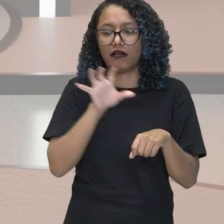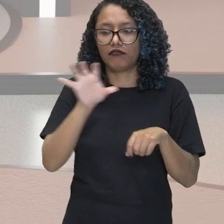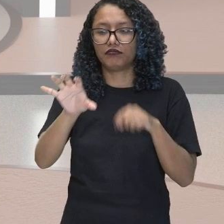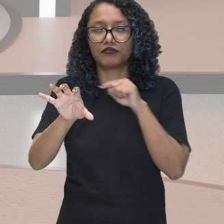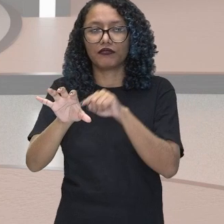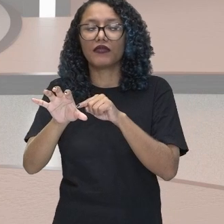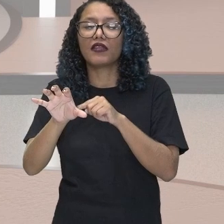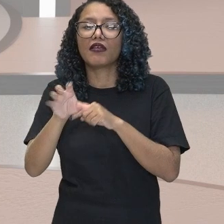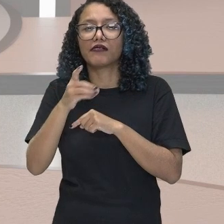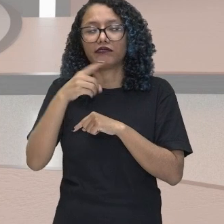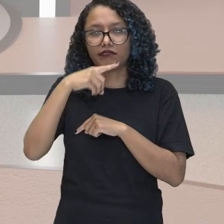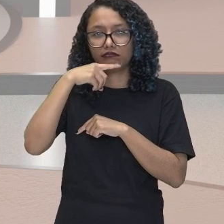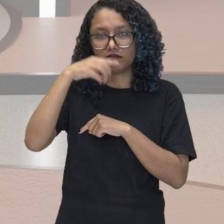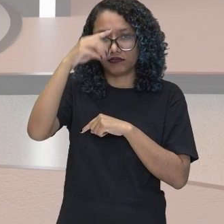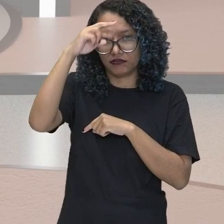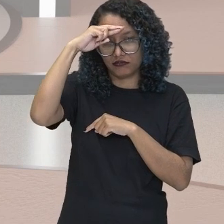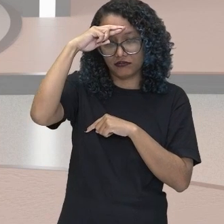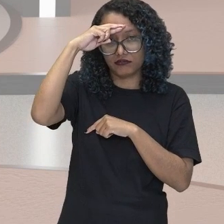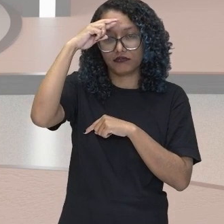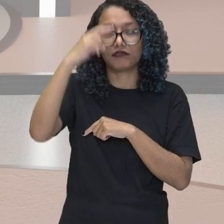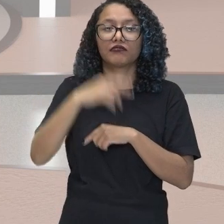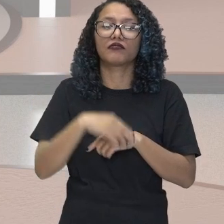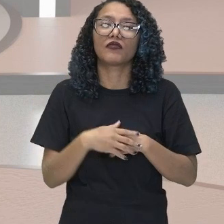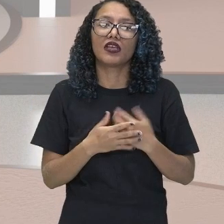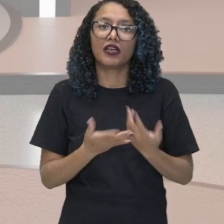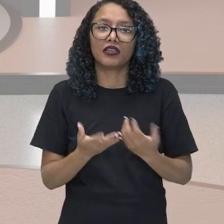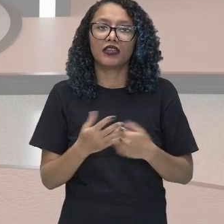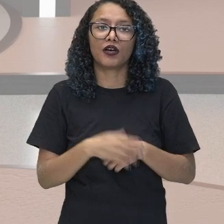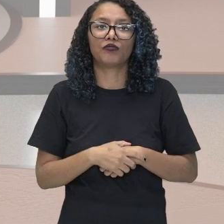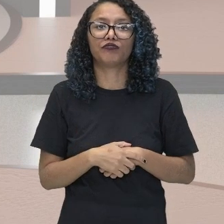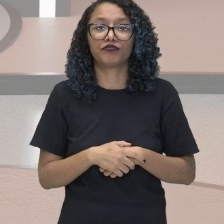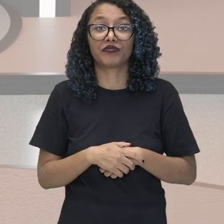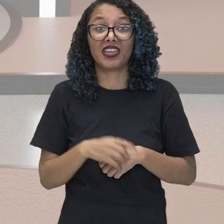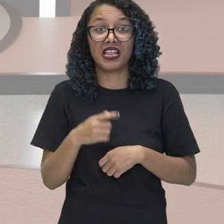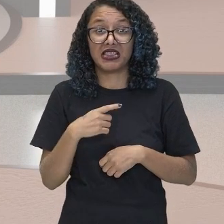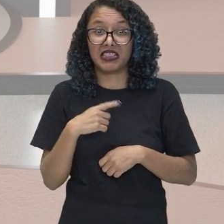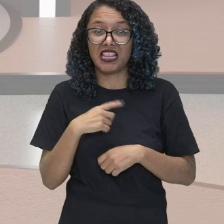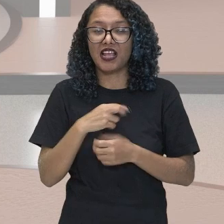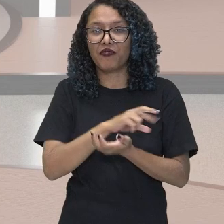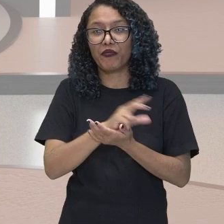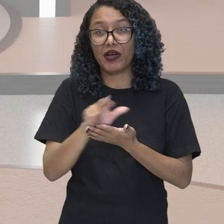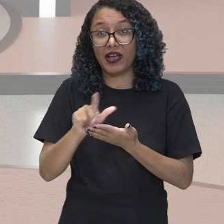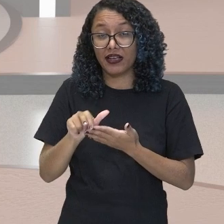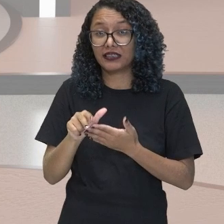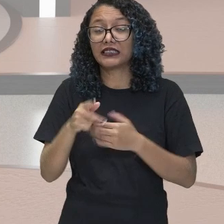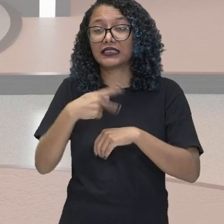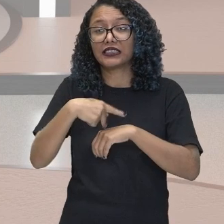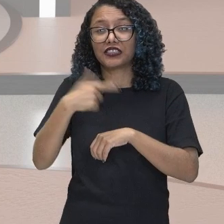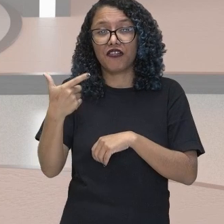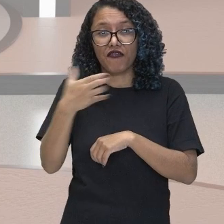da América Central, e eu vou dividir 7 na América Central continental e os